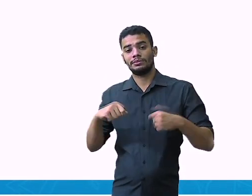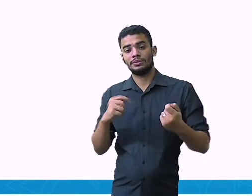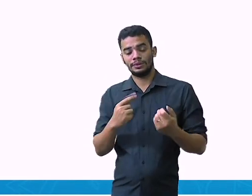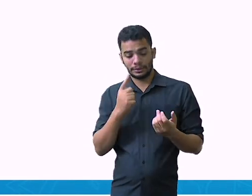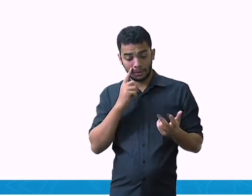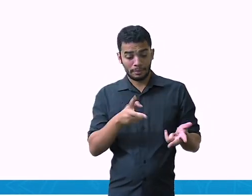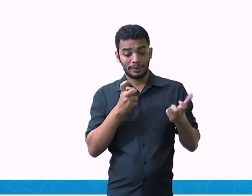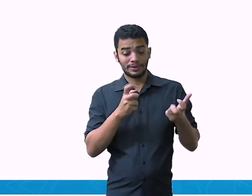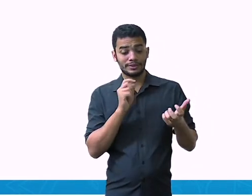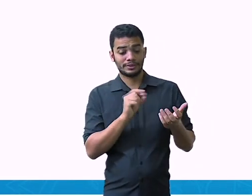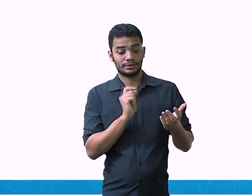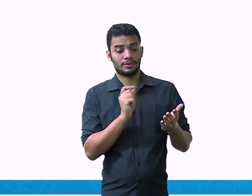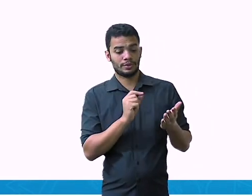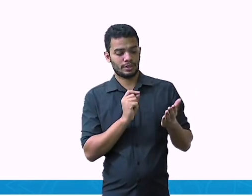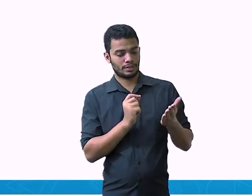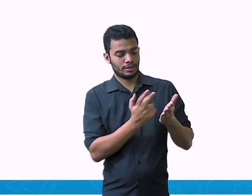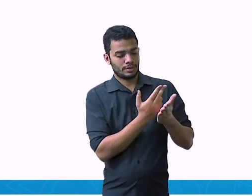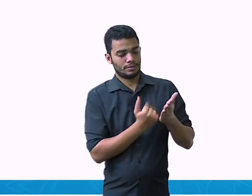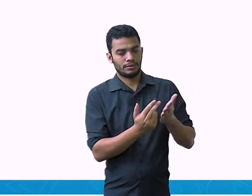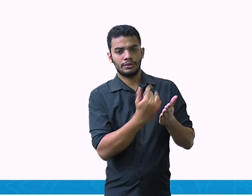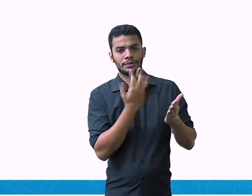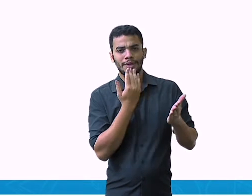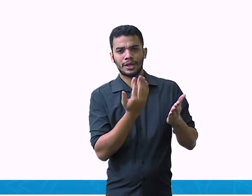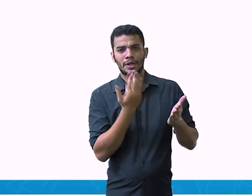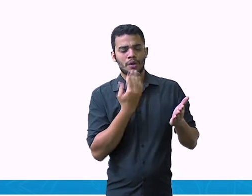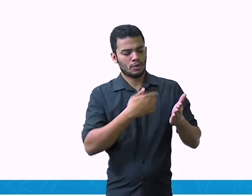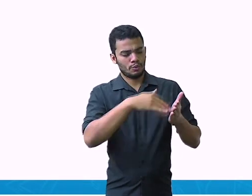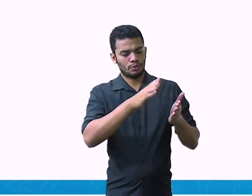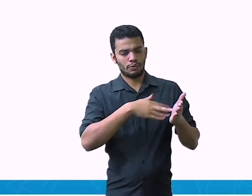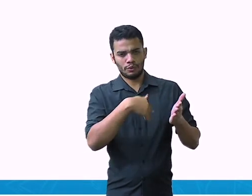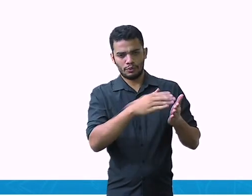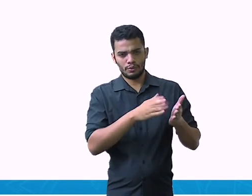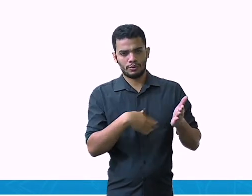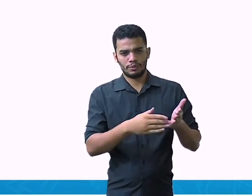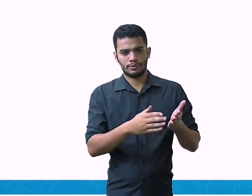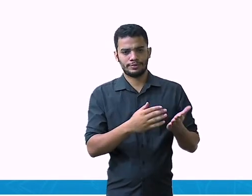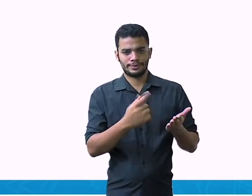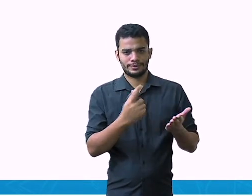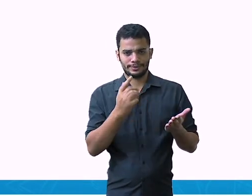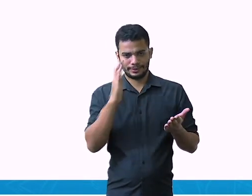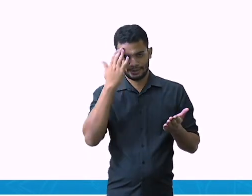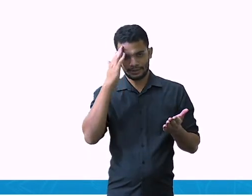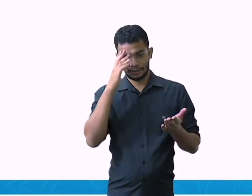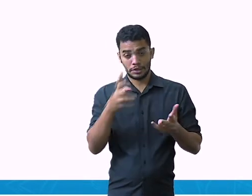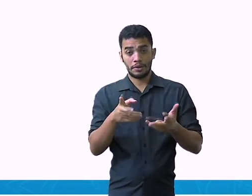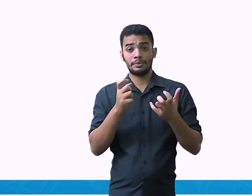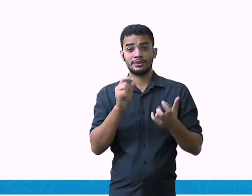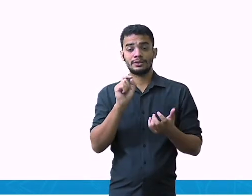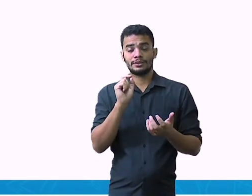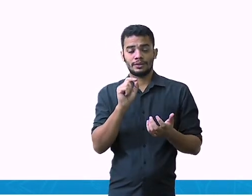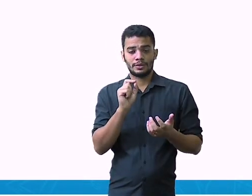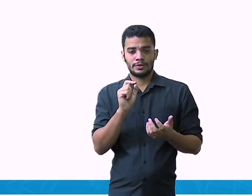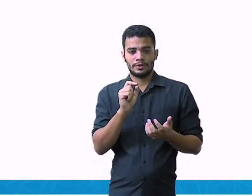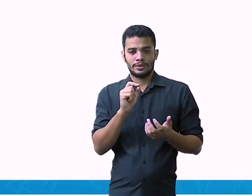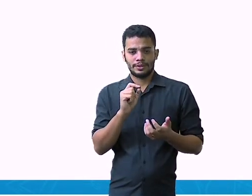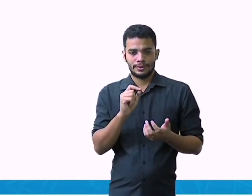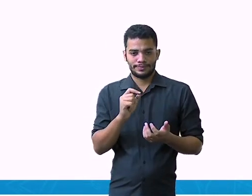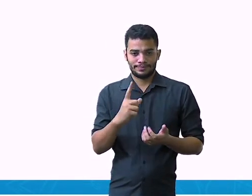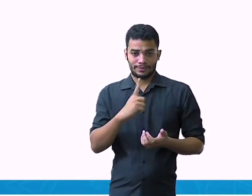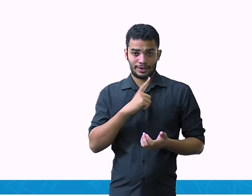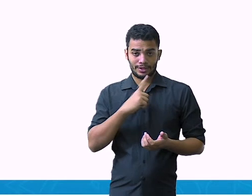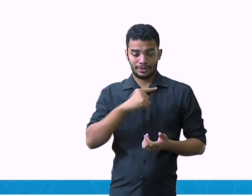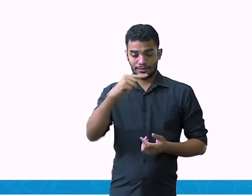você contar a parte colorida, você vai ver aqui, ó, 1, 2, 3, 4, 5, 6, que são 6. 6 de